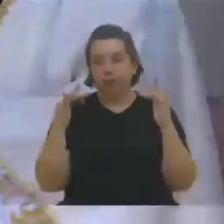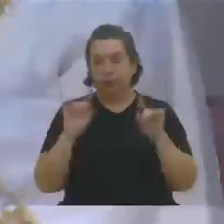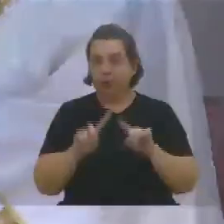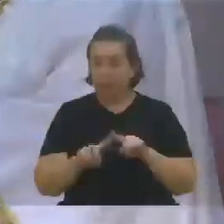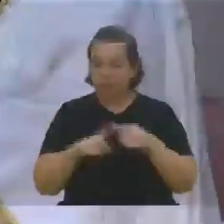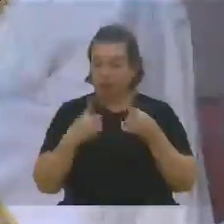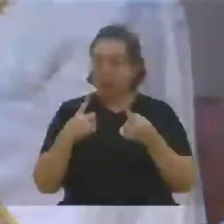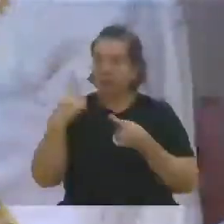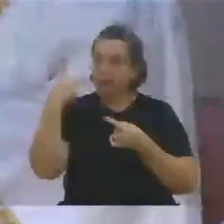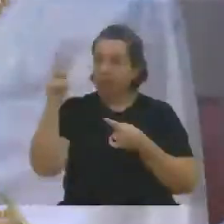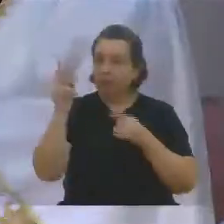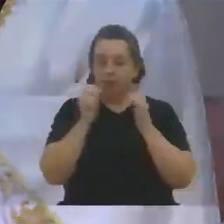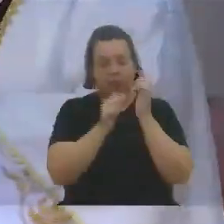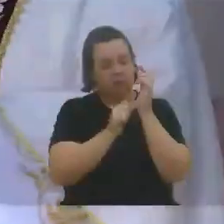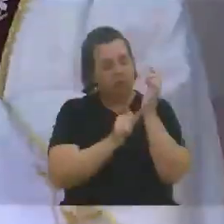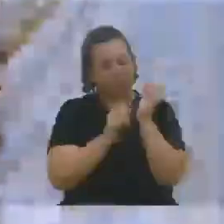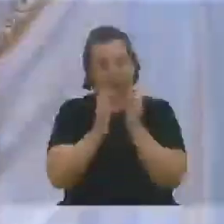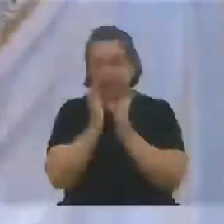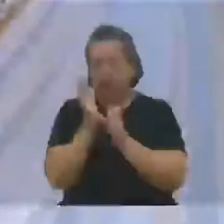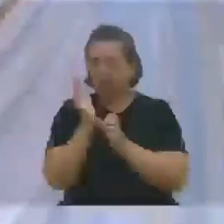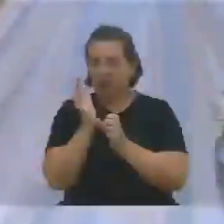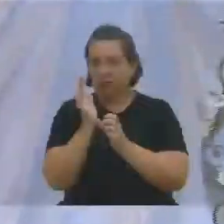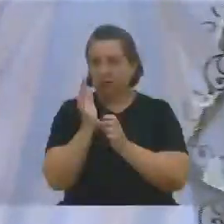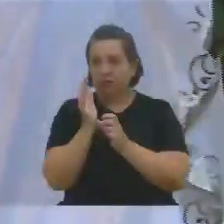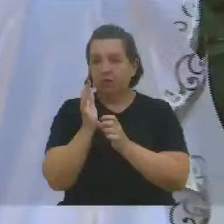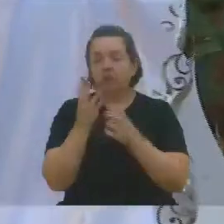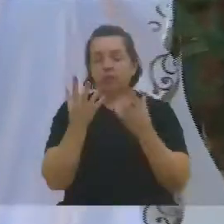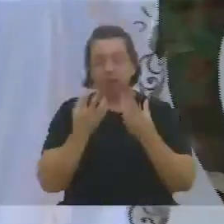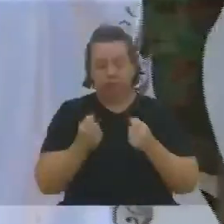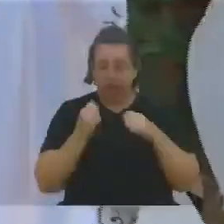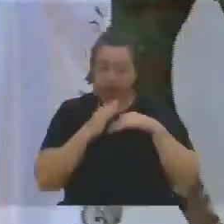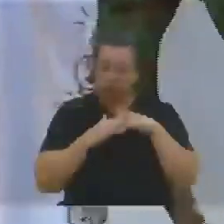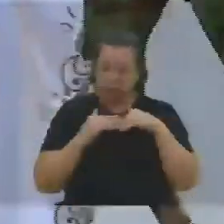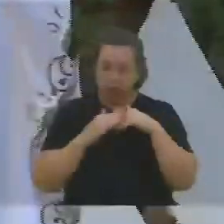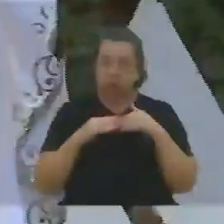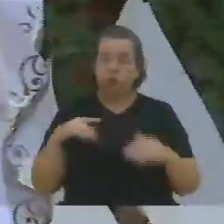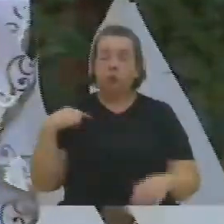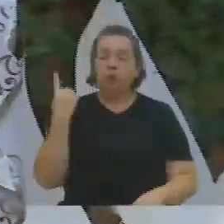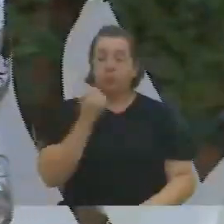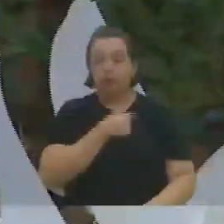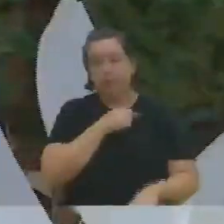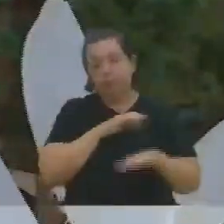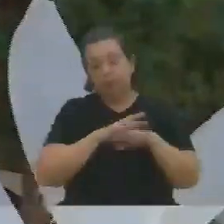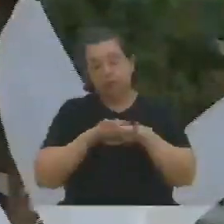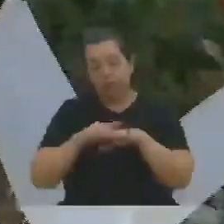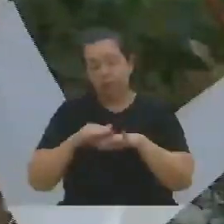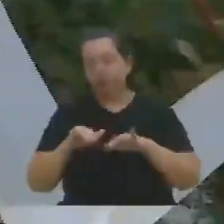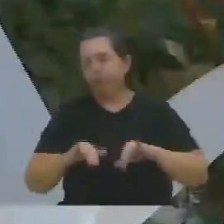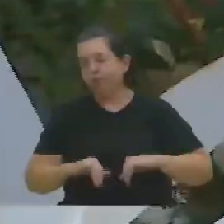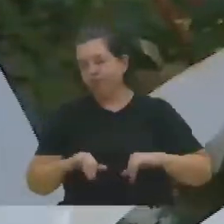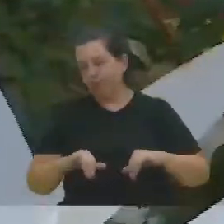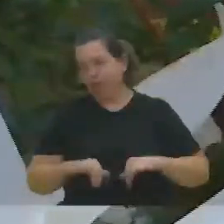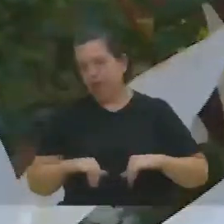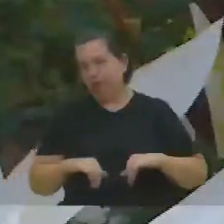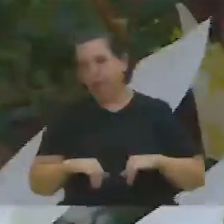as suas chagas, querendo acolher as nossas feridas.